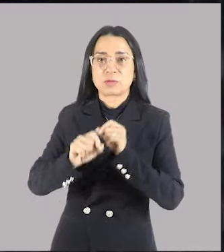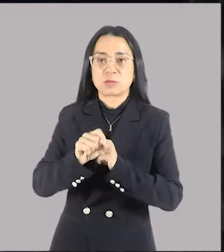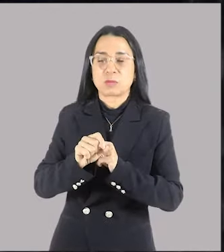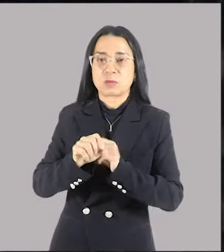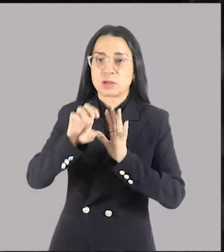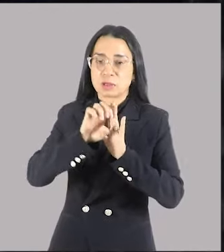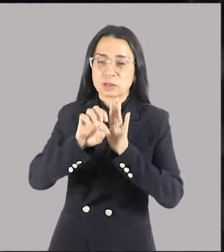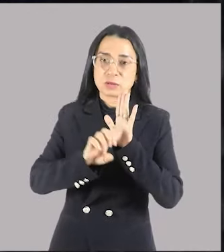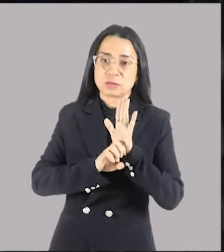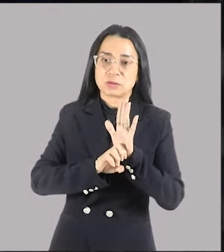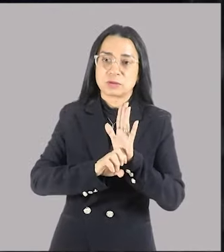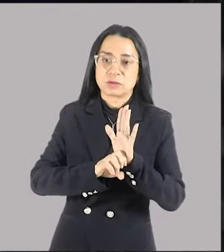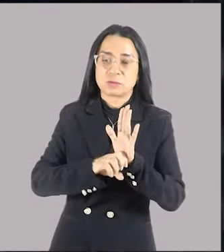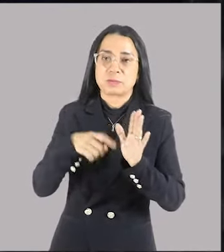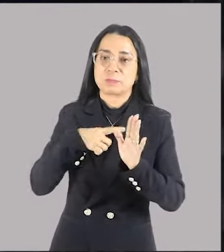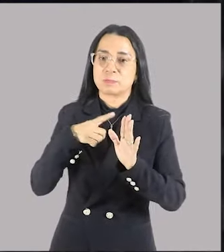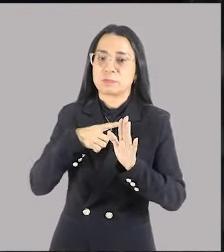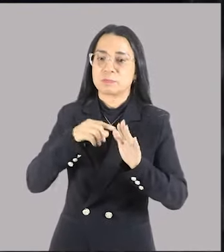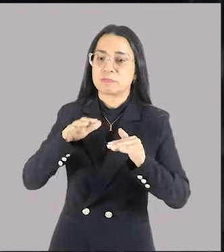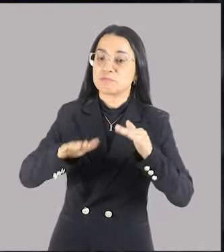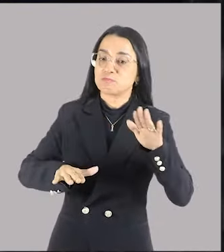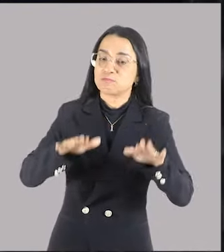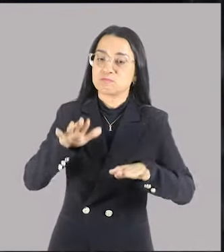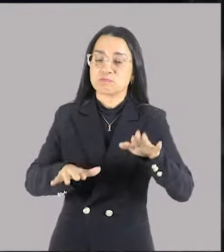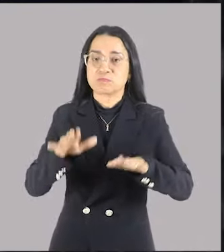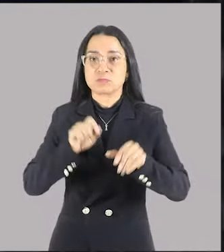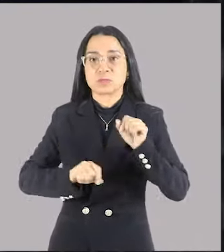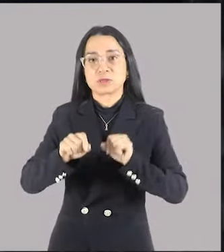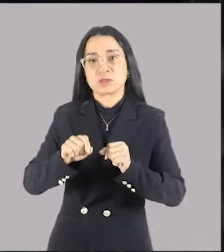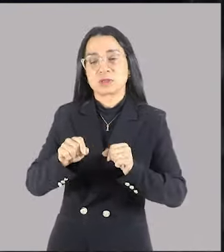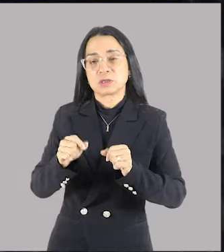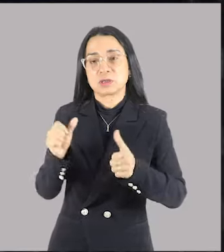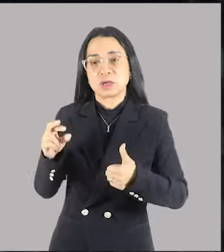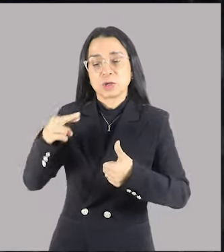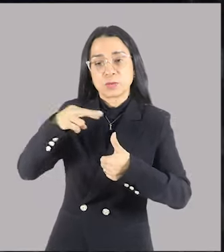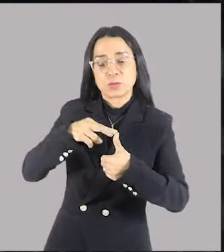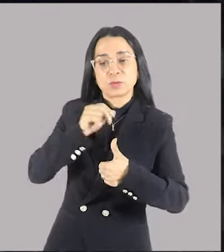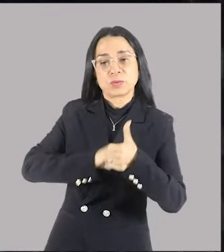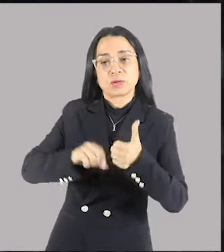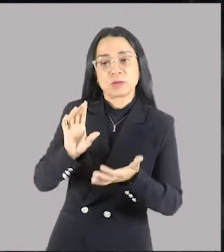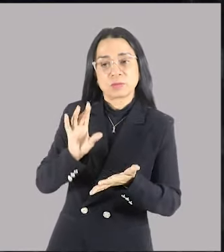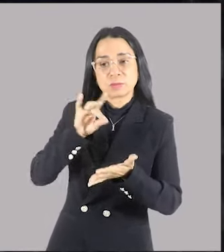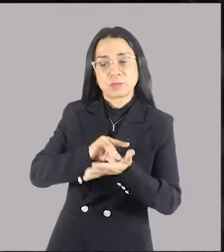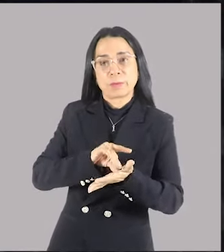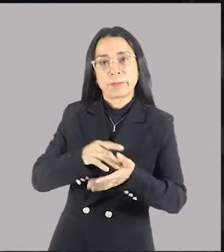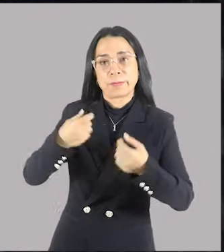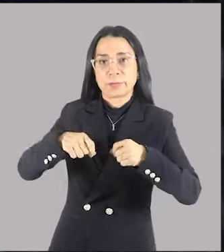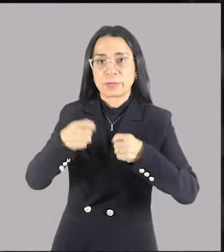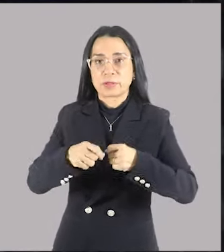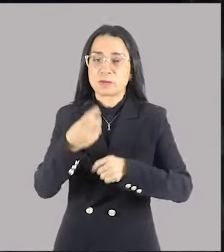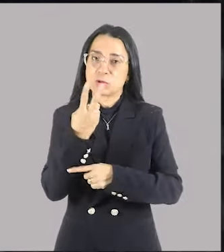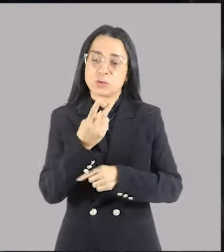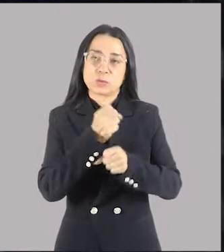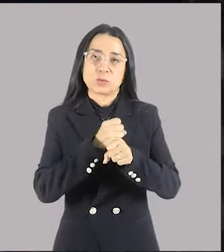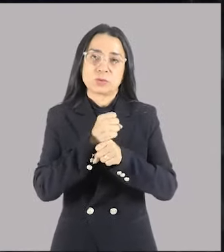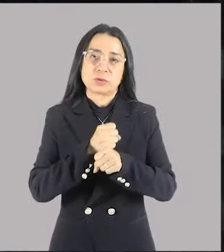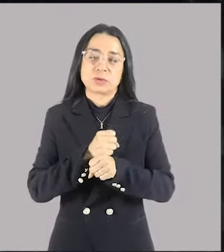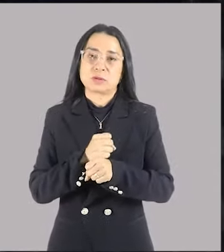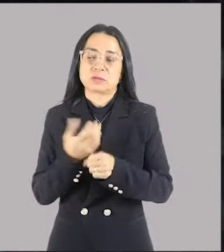estatutário para adquirir estabilidade num cargo efetivo precisaria meramente 2 anos de exercício